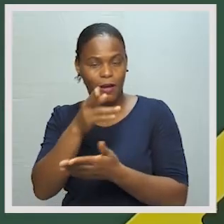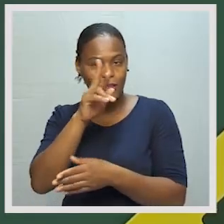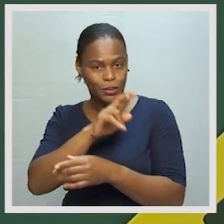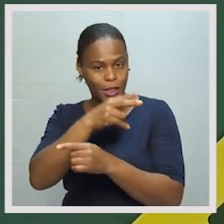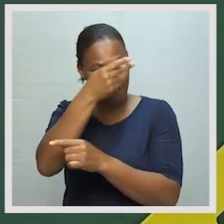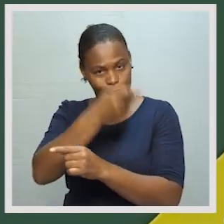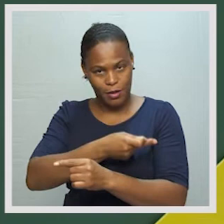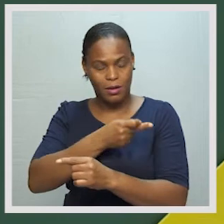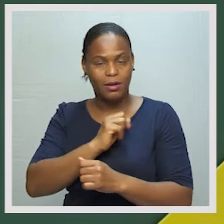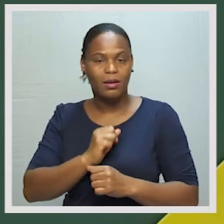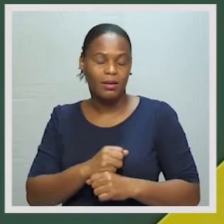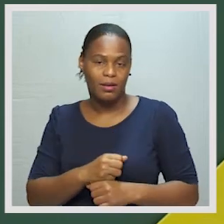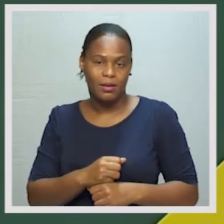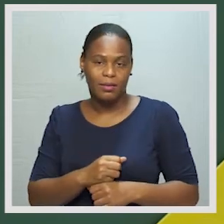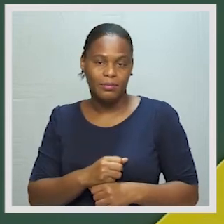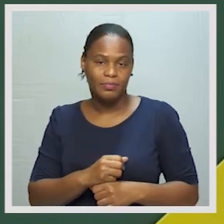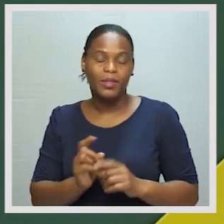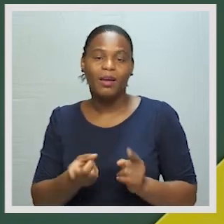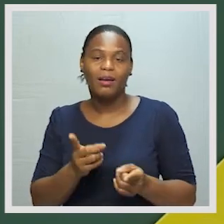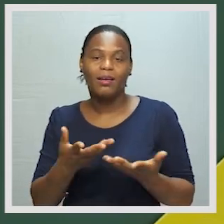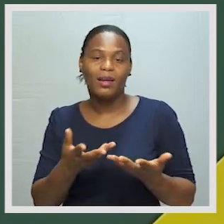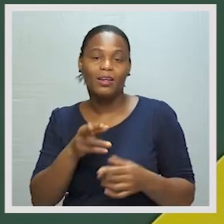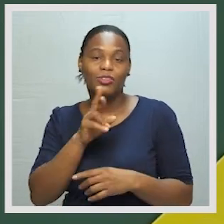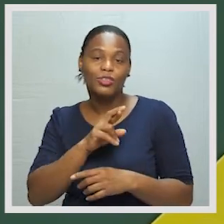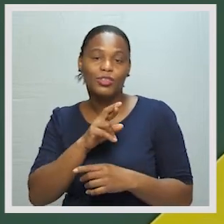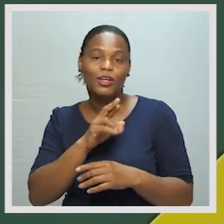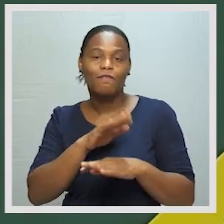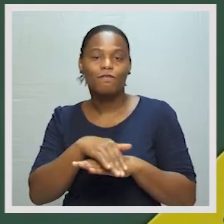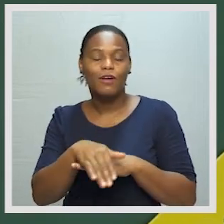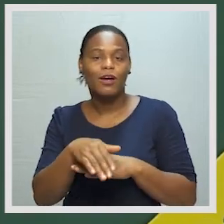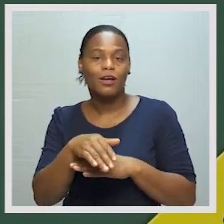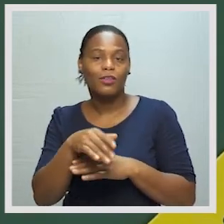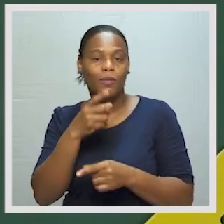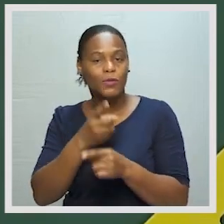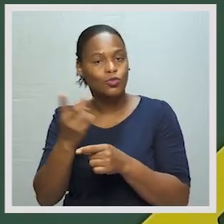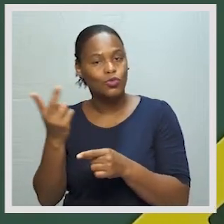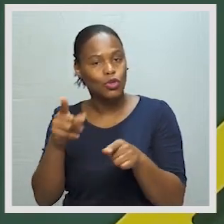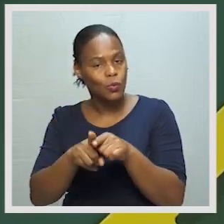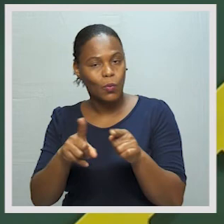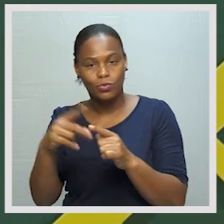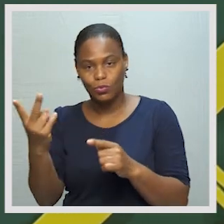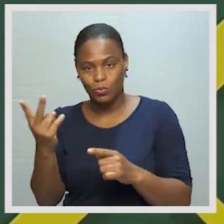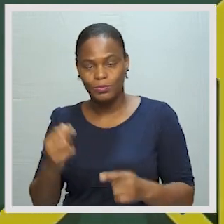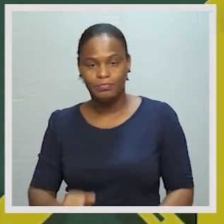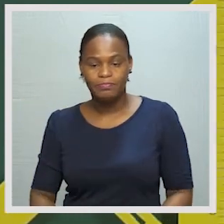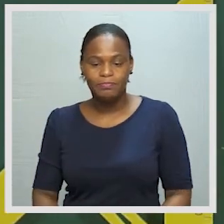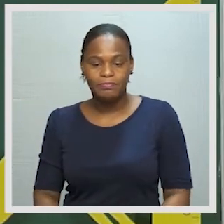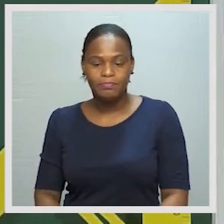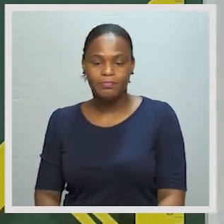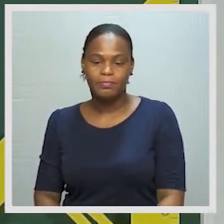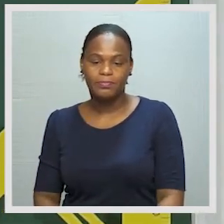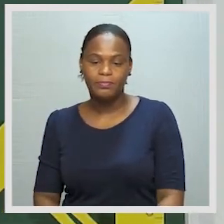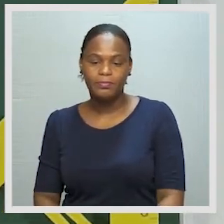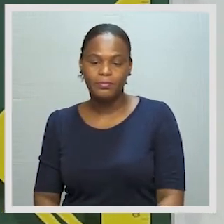a variável x, que neste caso é o fator comum entre eles. Então, assim